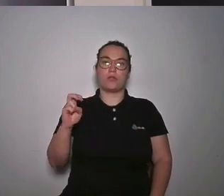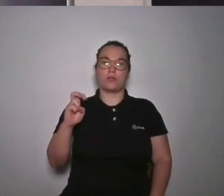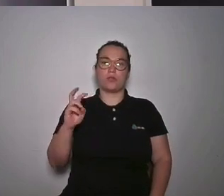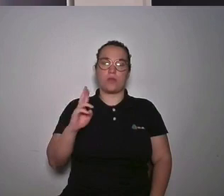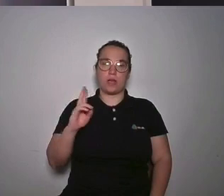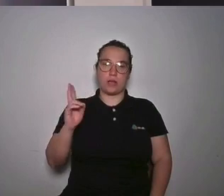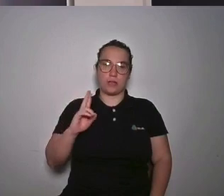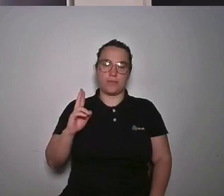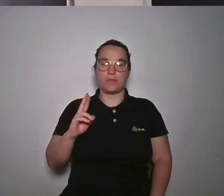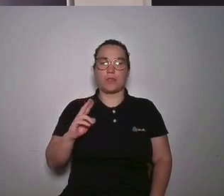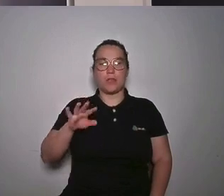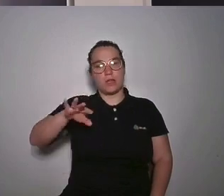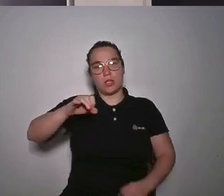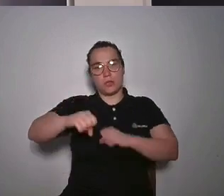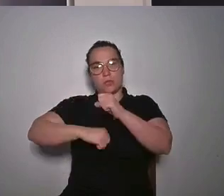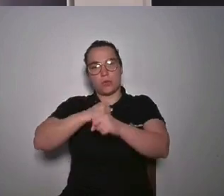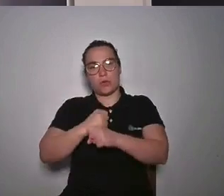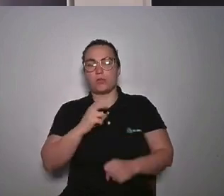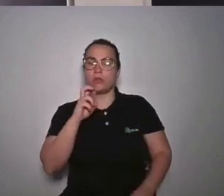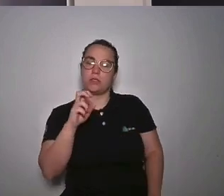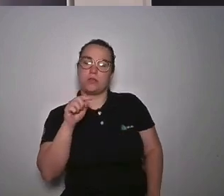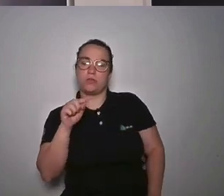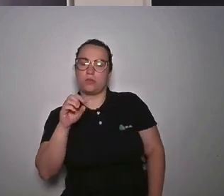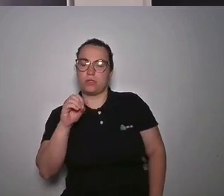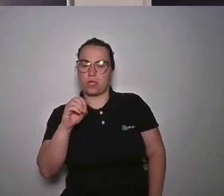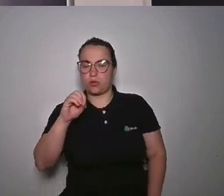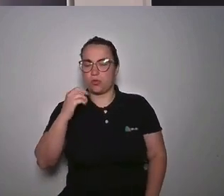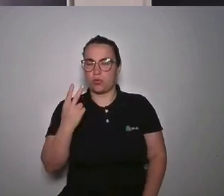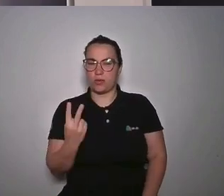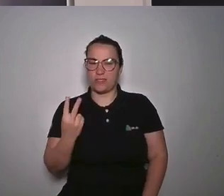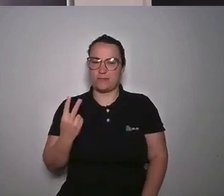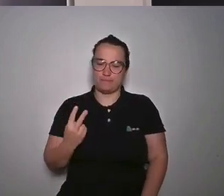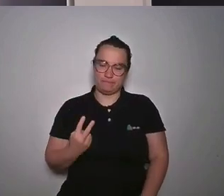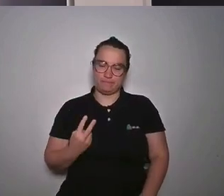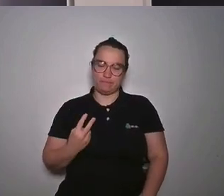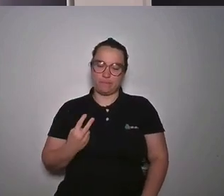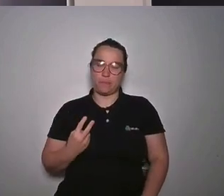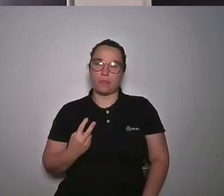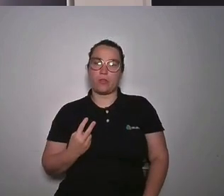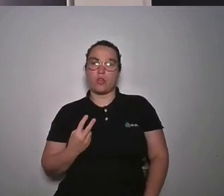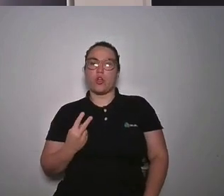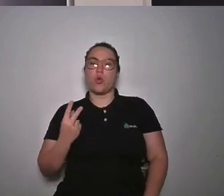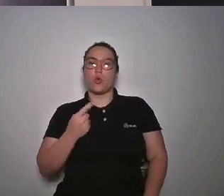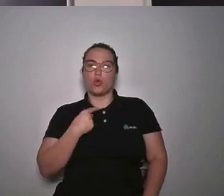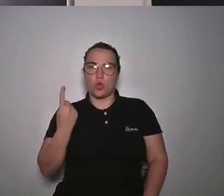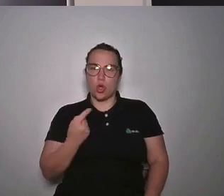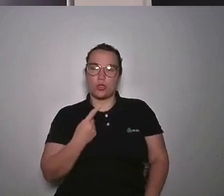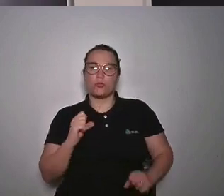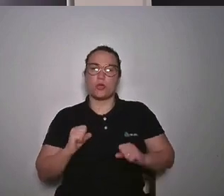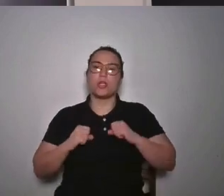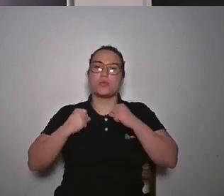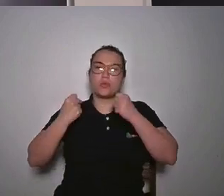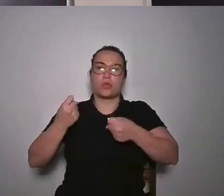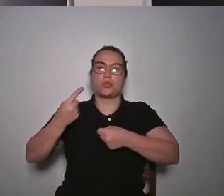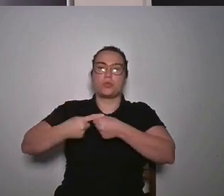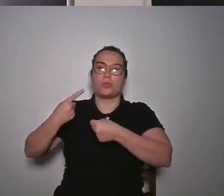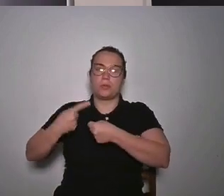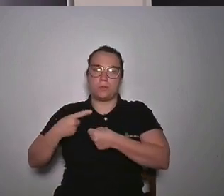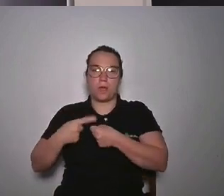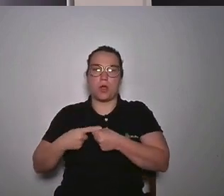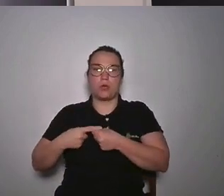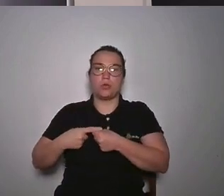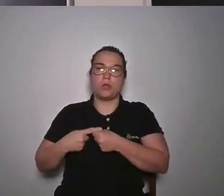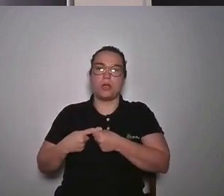ano que vem tem uma estimativa de 5,02. A nossa esforço municipal para os tributos do